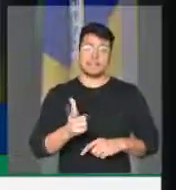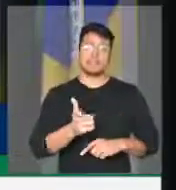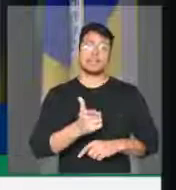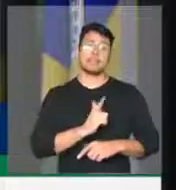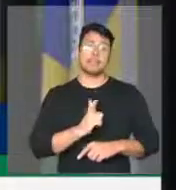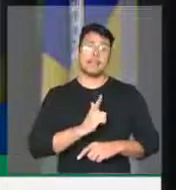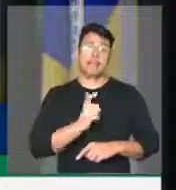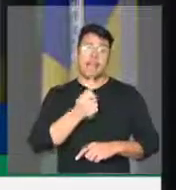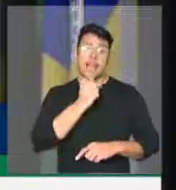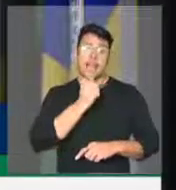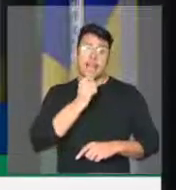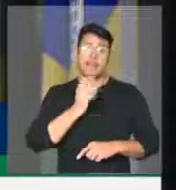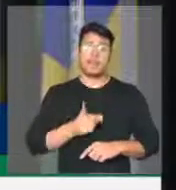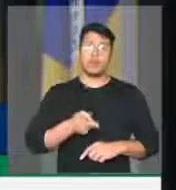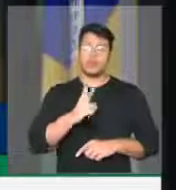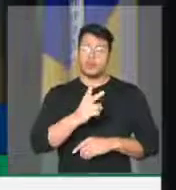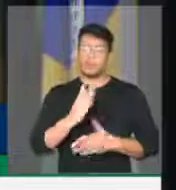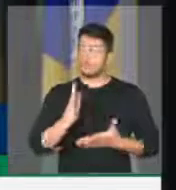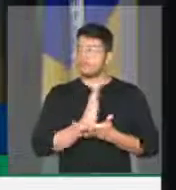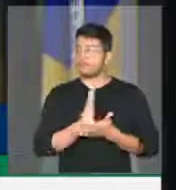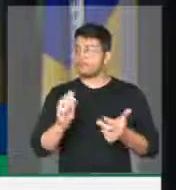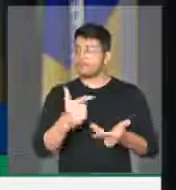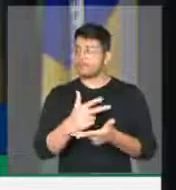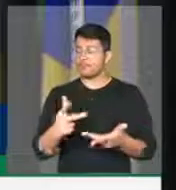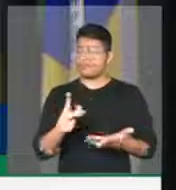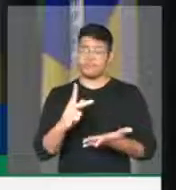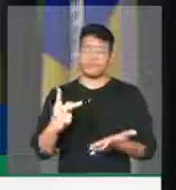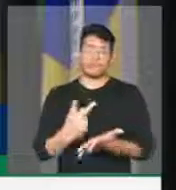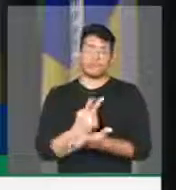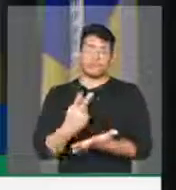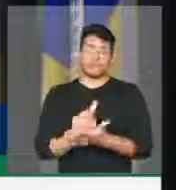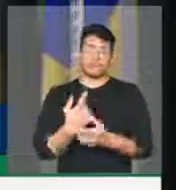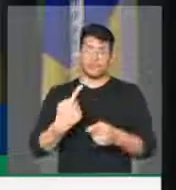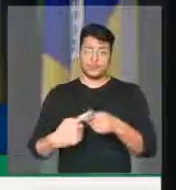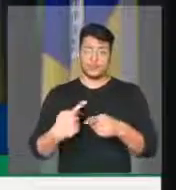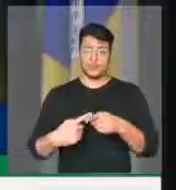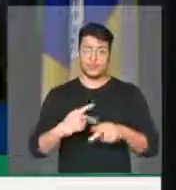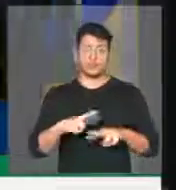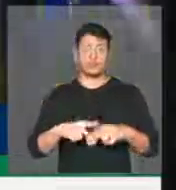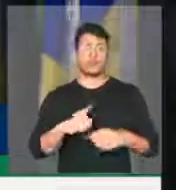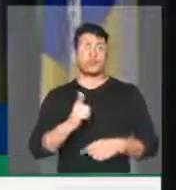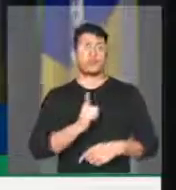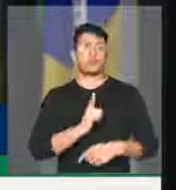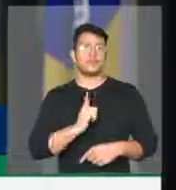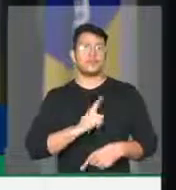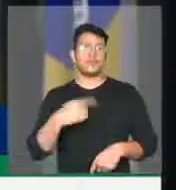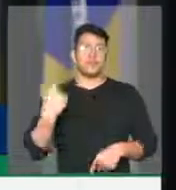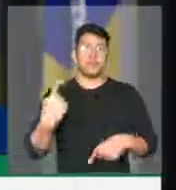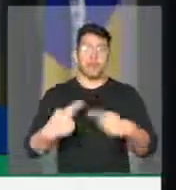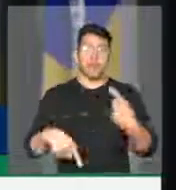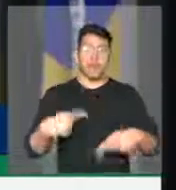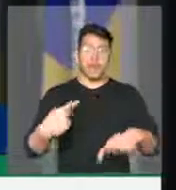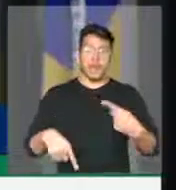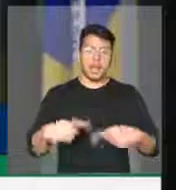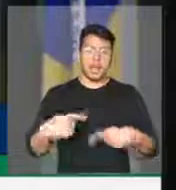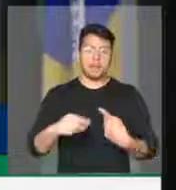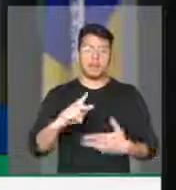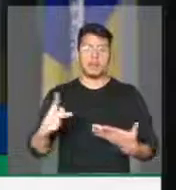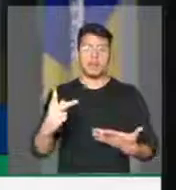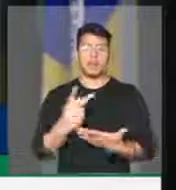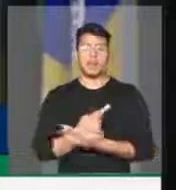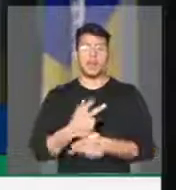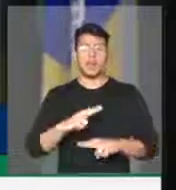equivocado, que houve uma grande polêmica fiscal por causa da